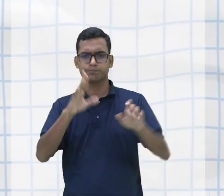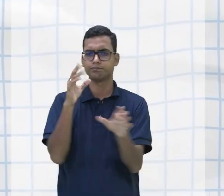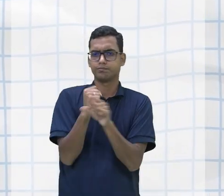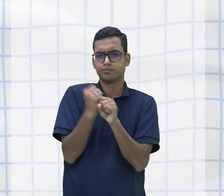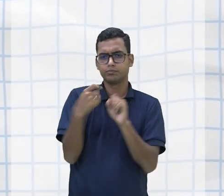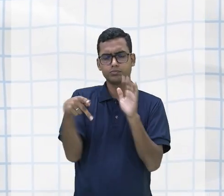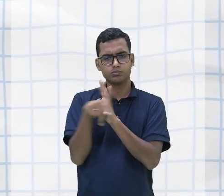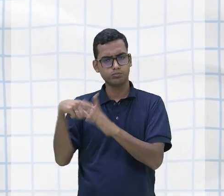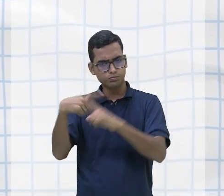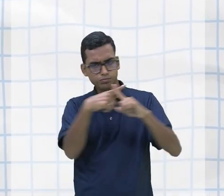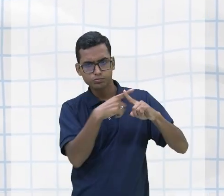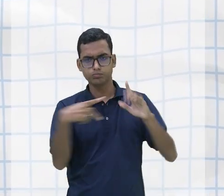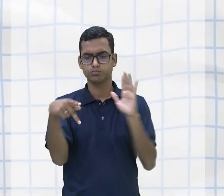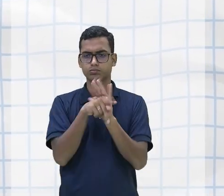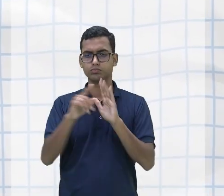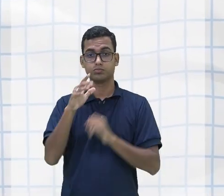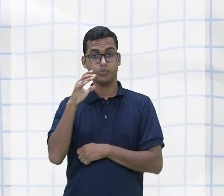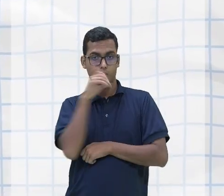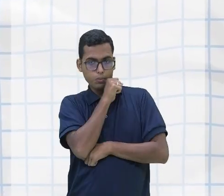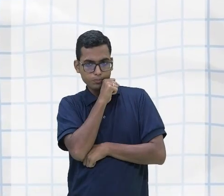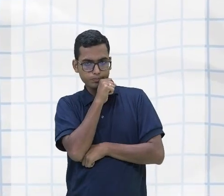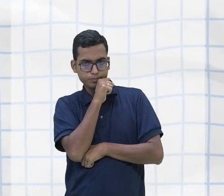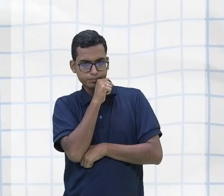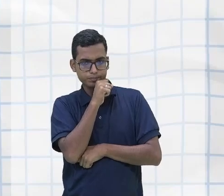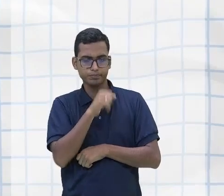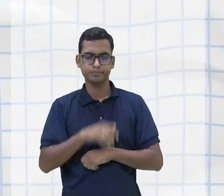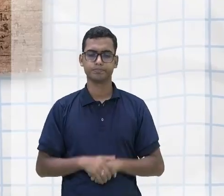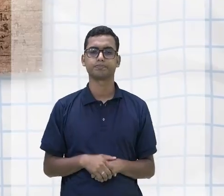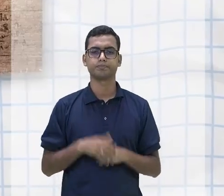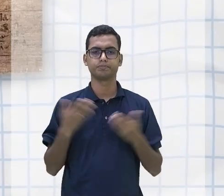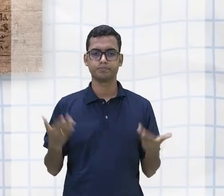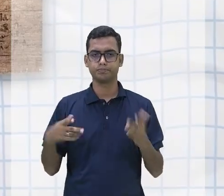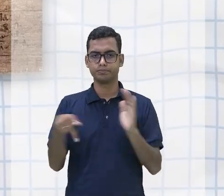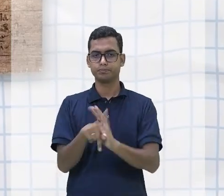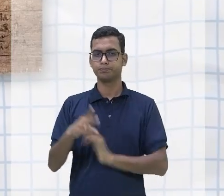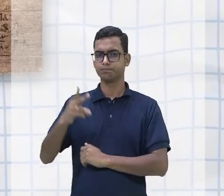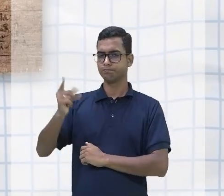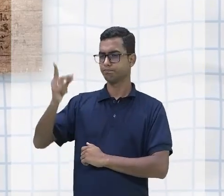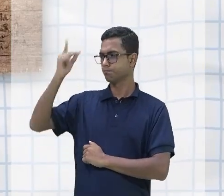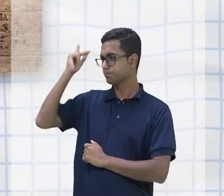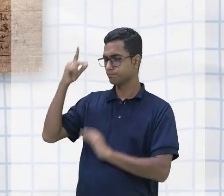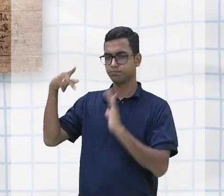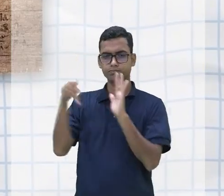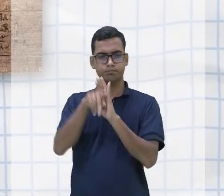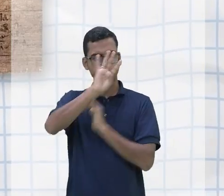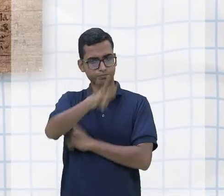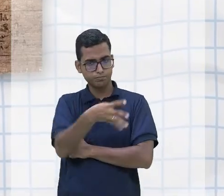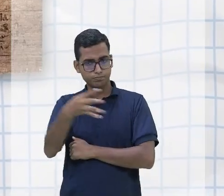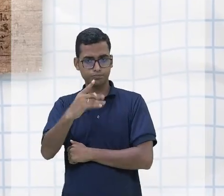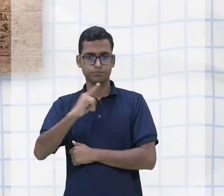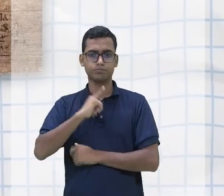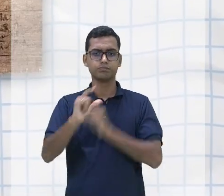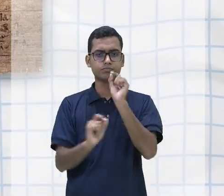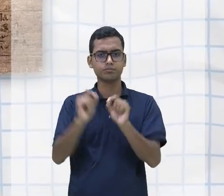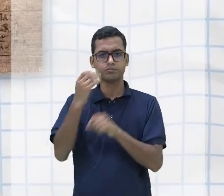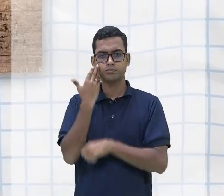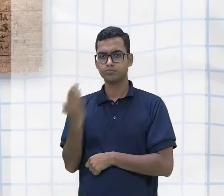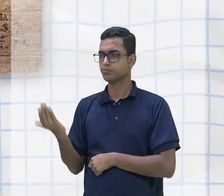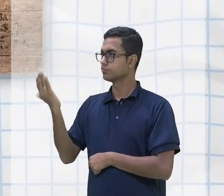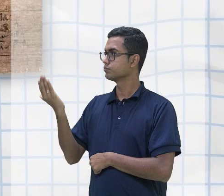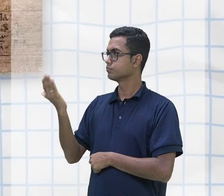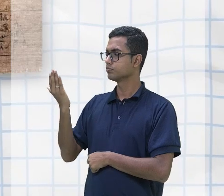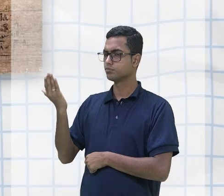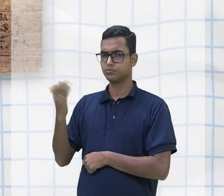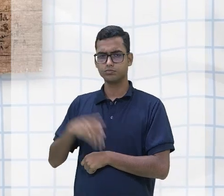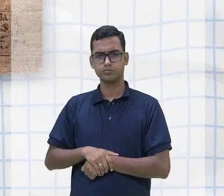de multiplicação de forma mais rápida. As antigas tabelas de cossenos tinham, naturalmente, pouca